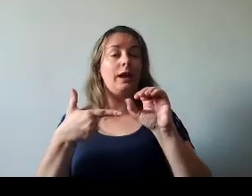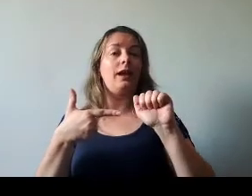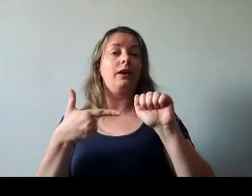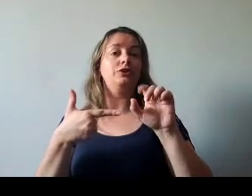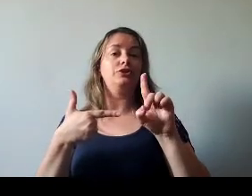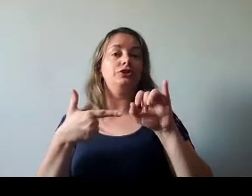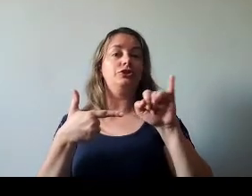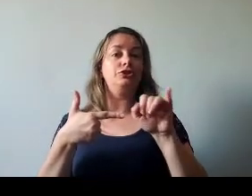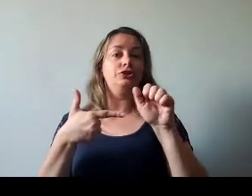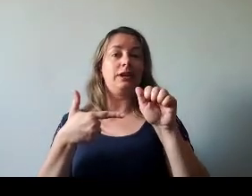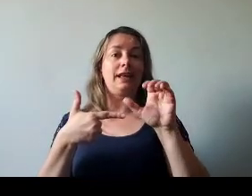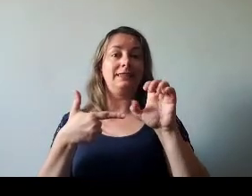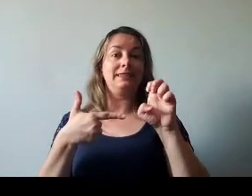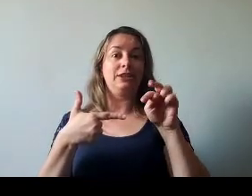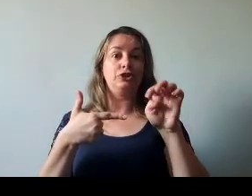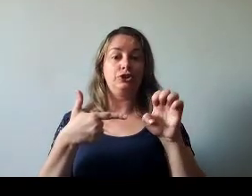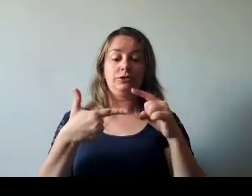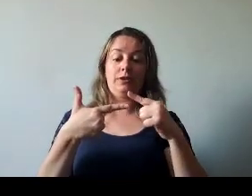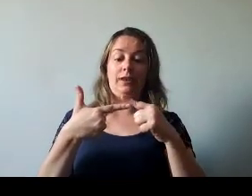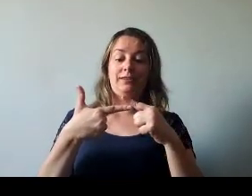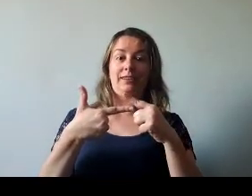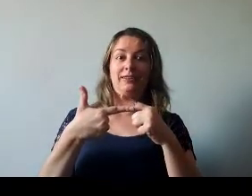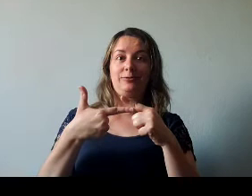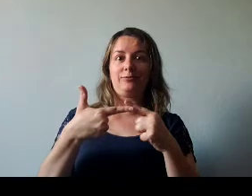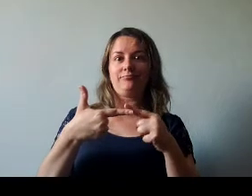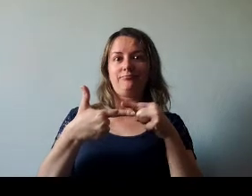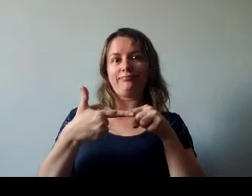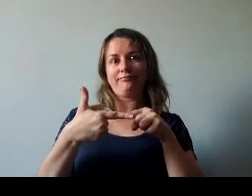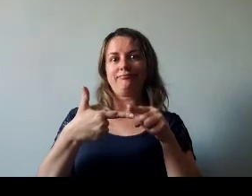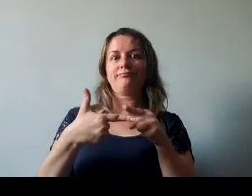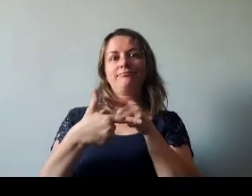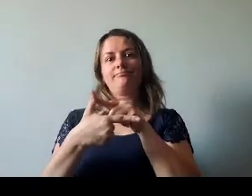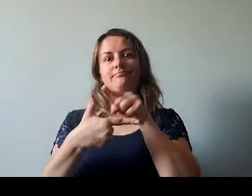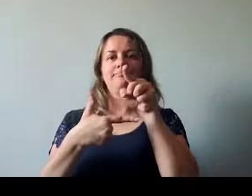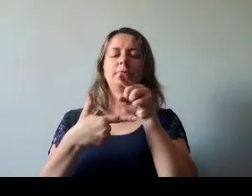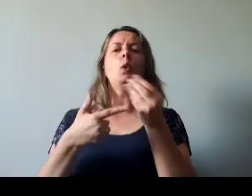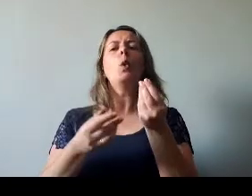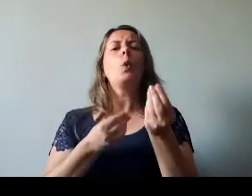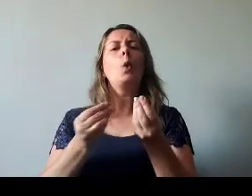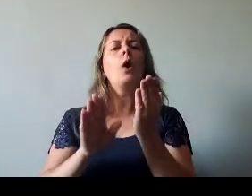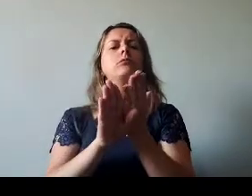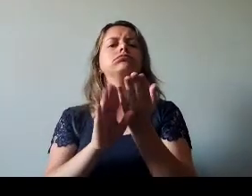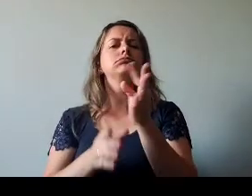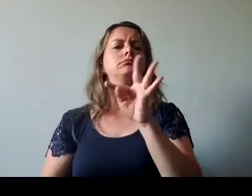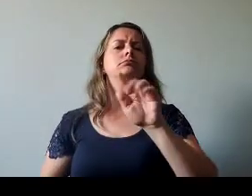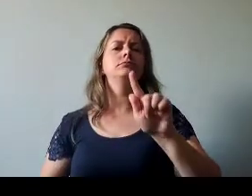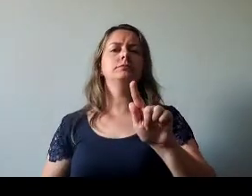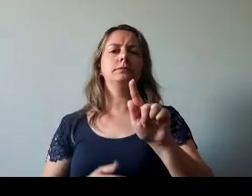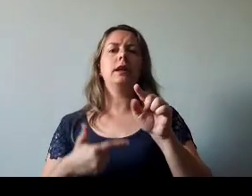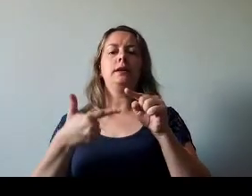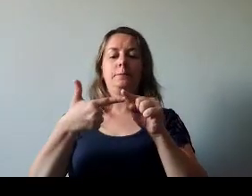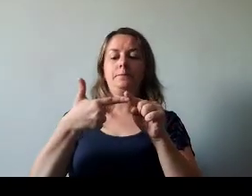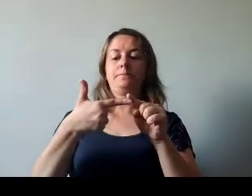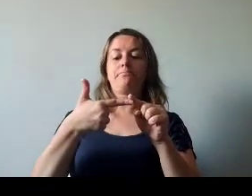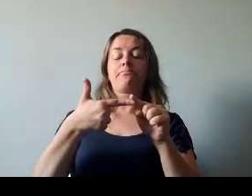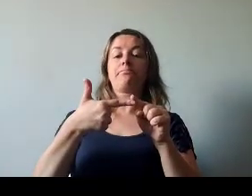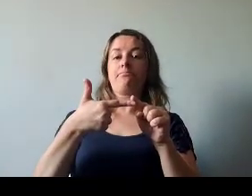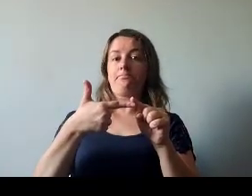ao ângulo alfa. Então, a tangente de alfa, ela é o cateto oposto pelo